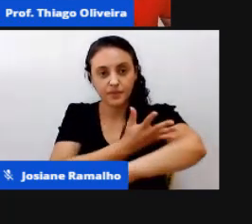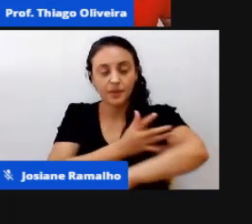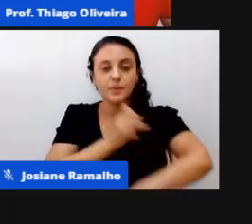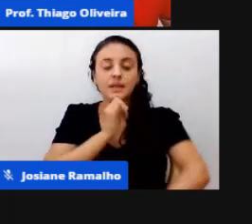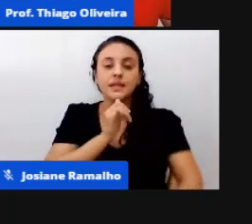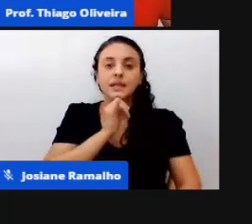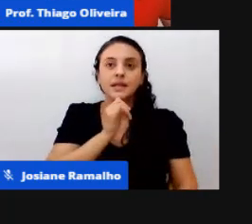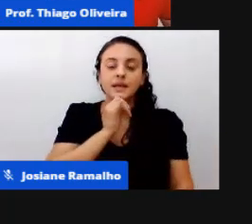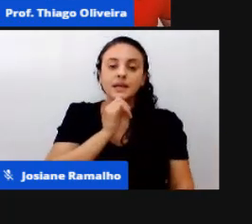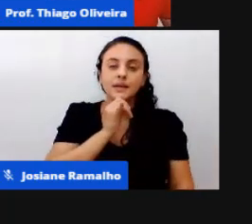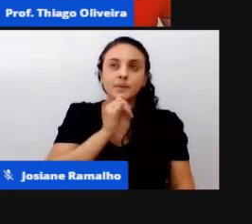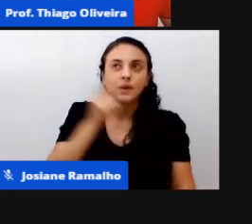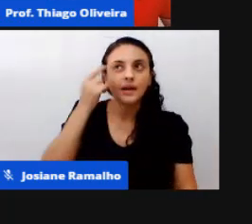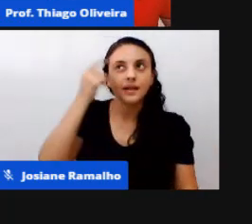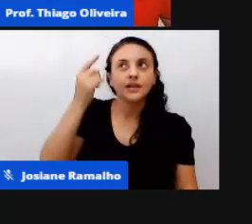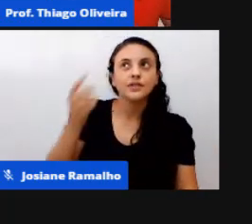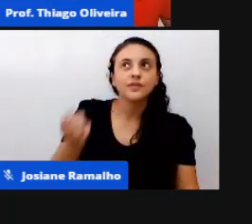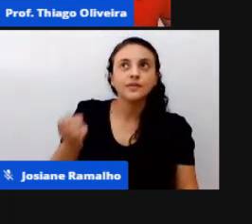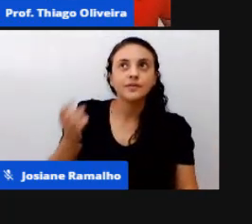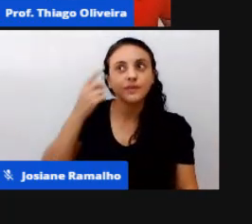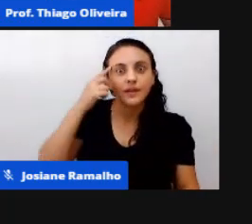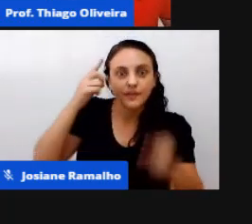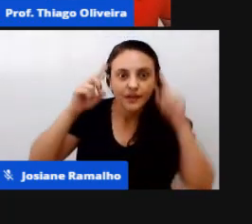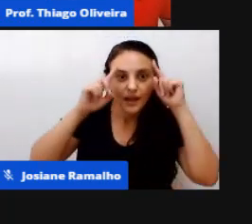questão da afetividade, quando a gente está